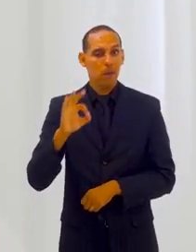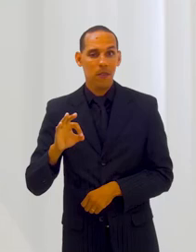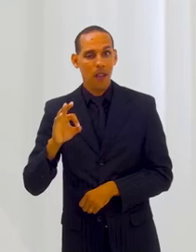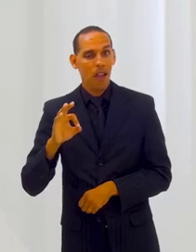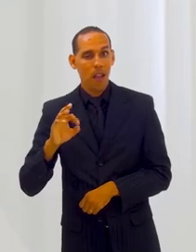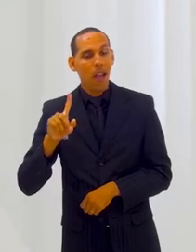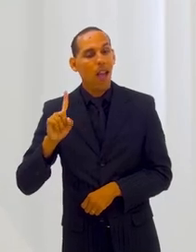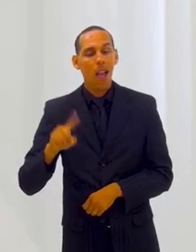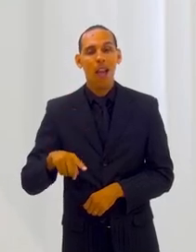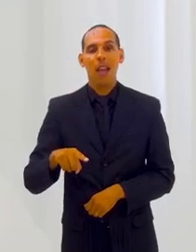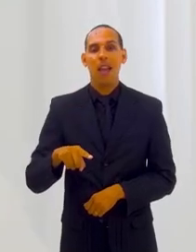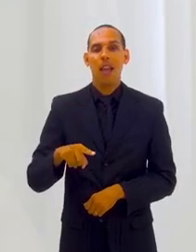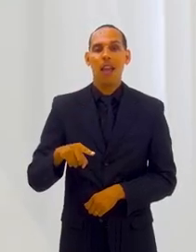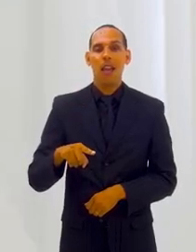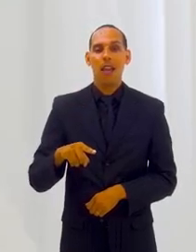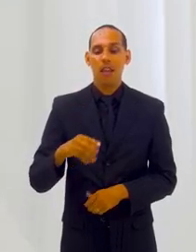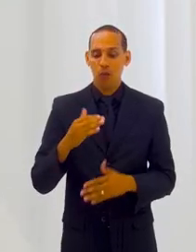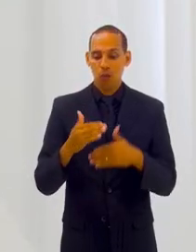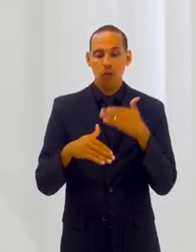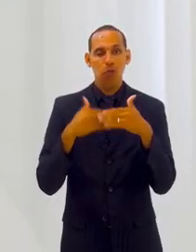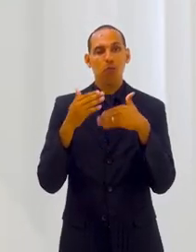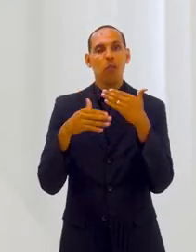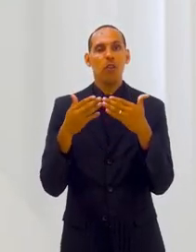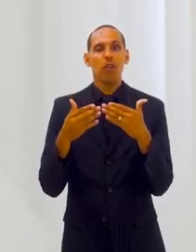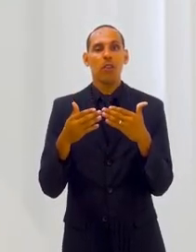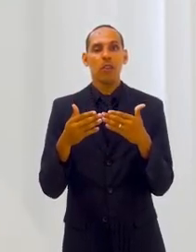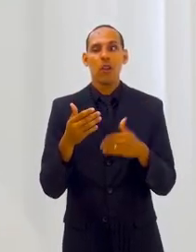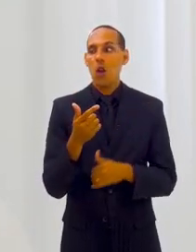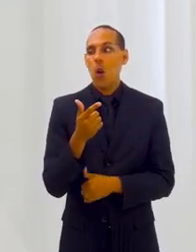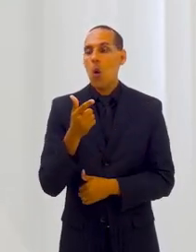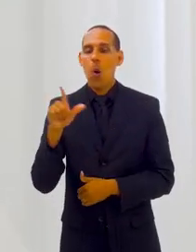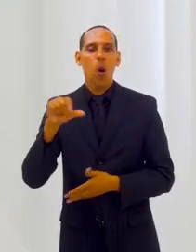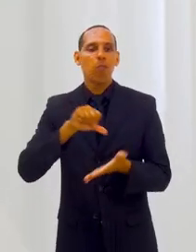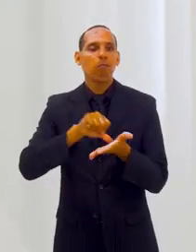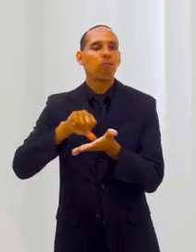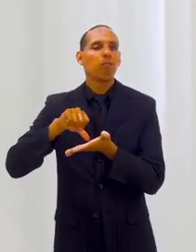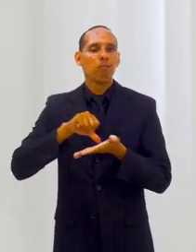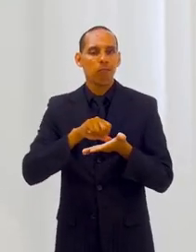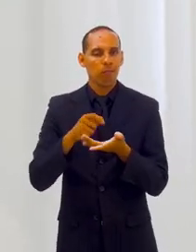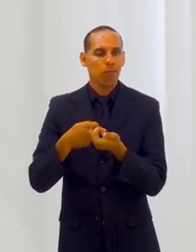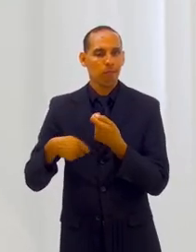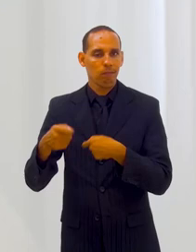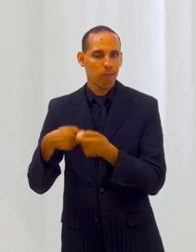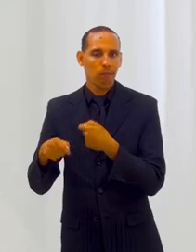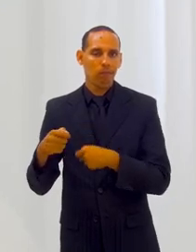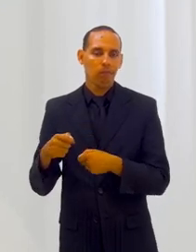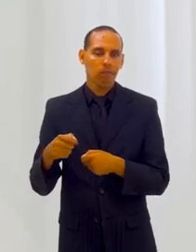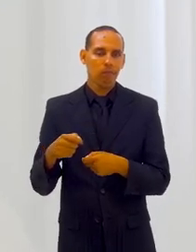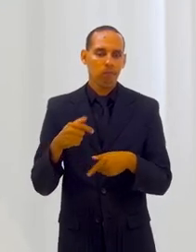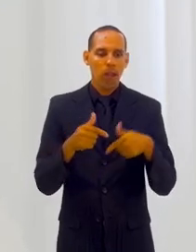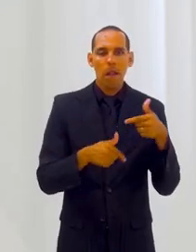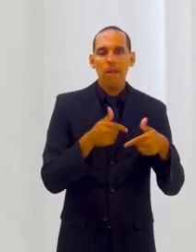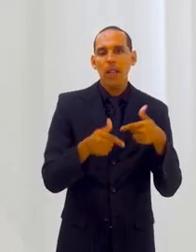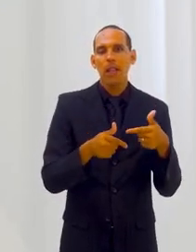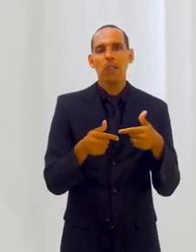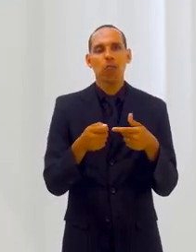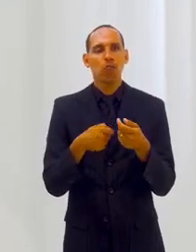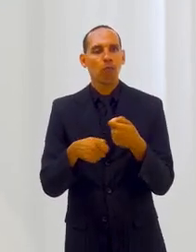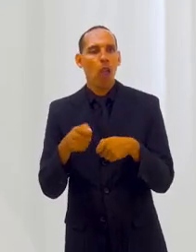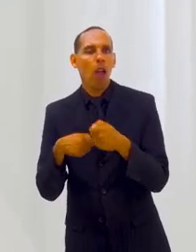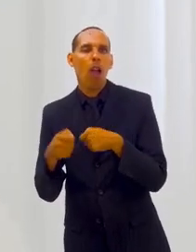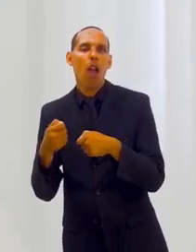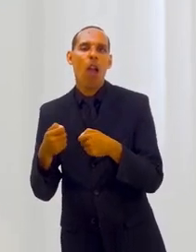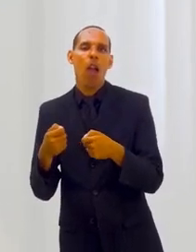é apropriado e desenvolvido por outros setores da economia, como serviço,